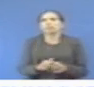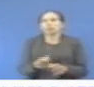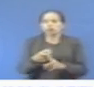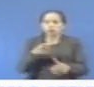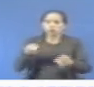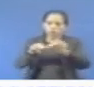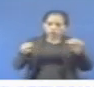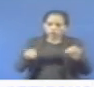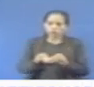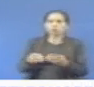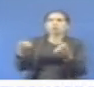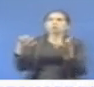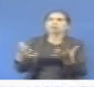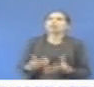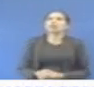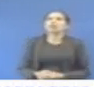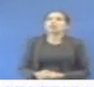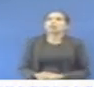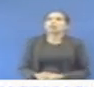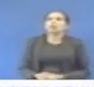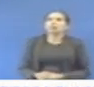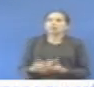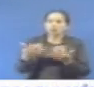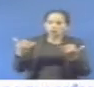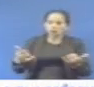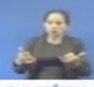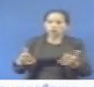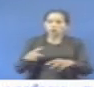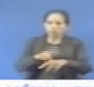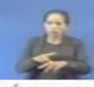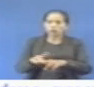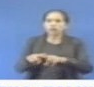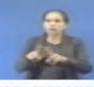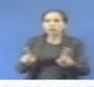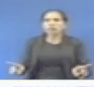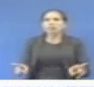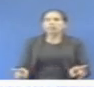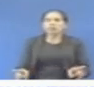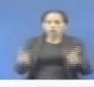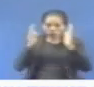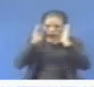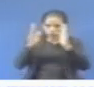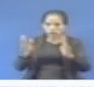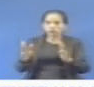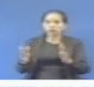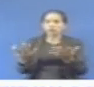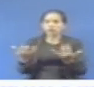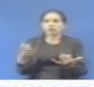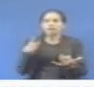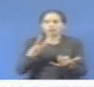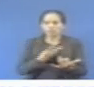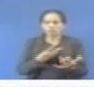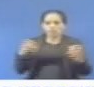município Barak e Ané, ou condições oin, ou atenção de Ané, e telahareba ninha